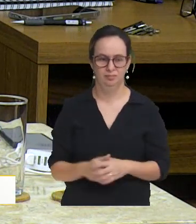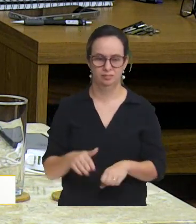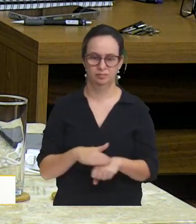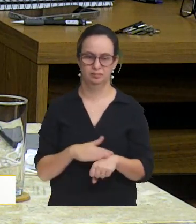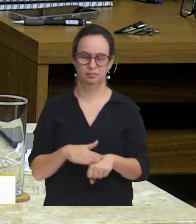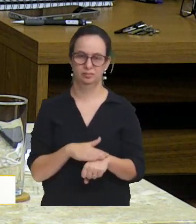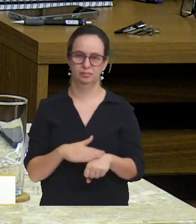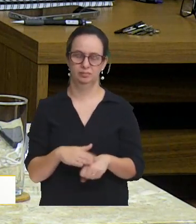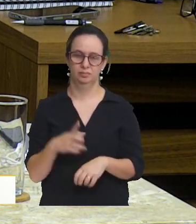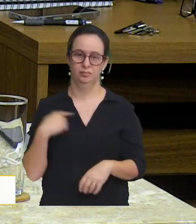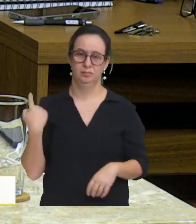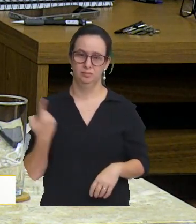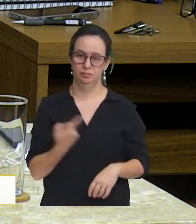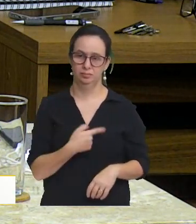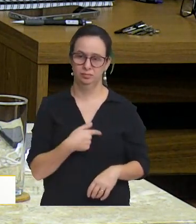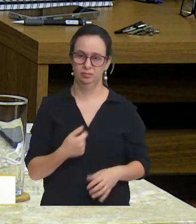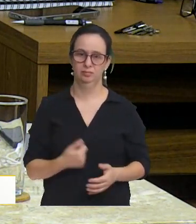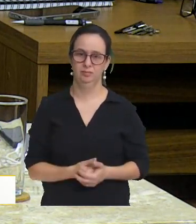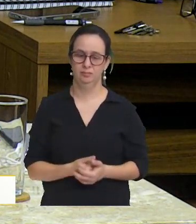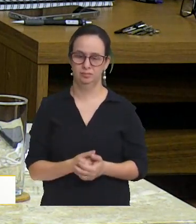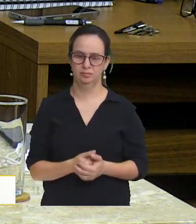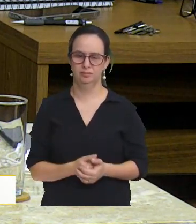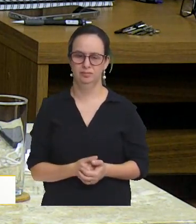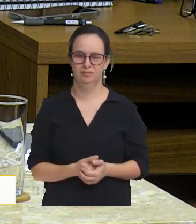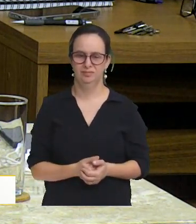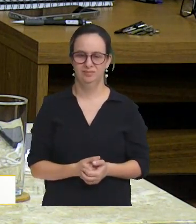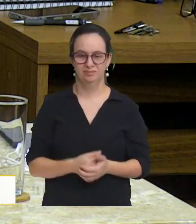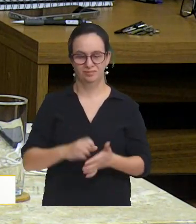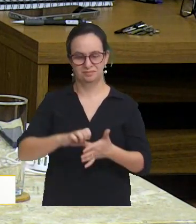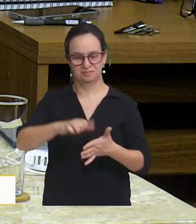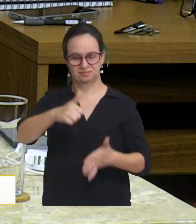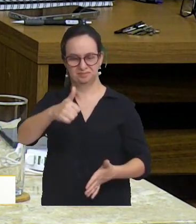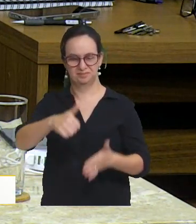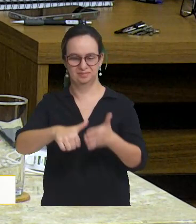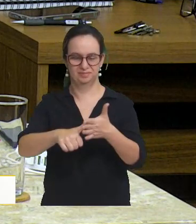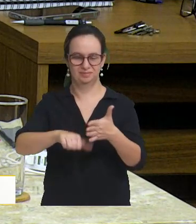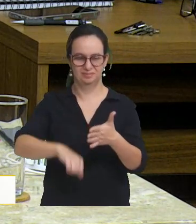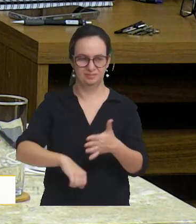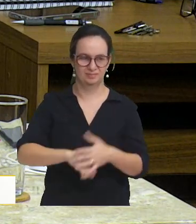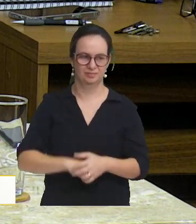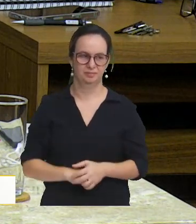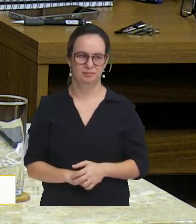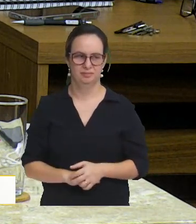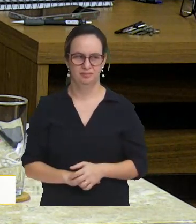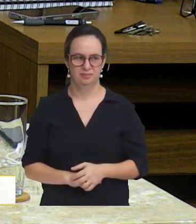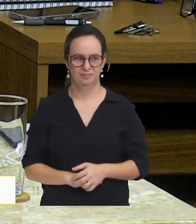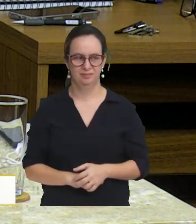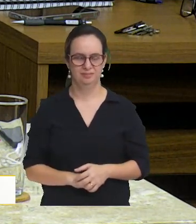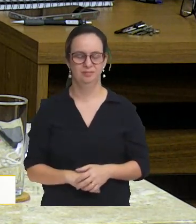estava começando ainda ali, né, sendo candidato pela primeira vez, né, Rogério? Então, a gente fica feliz em estar